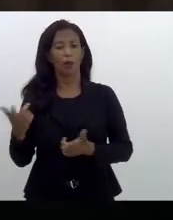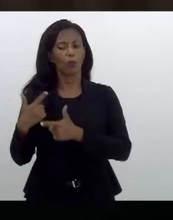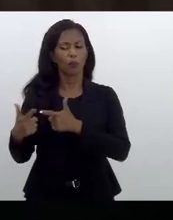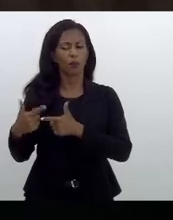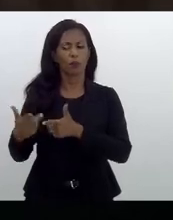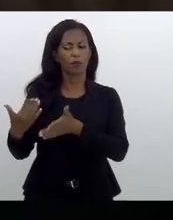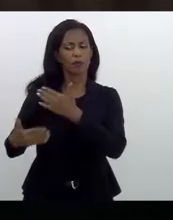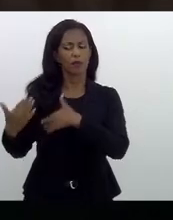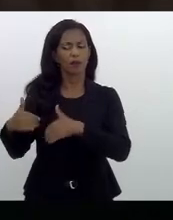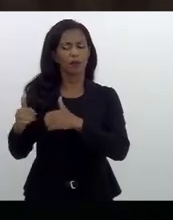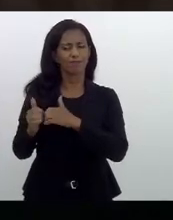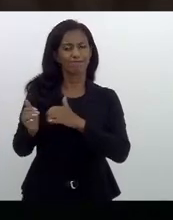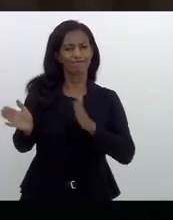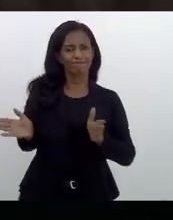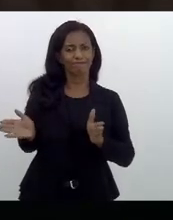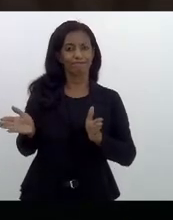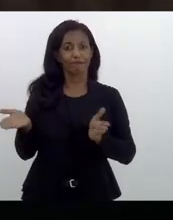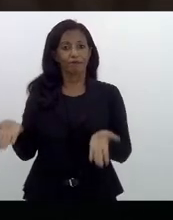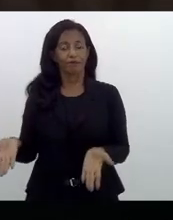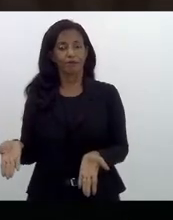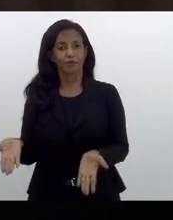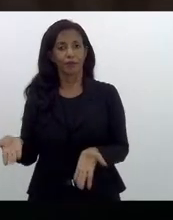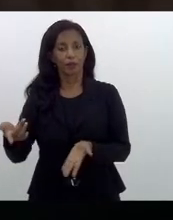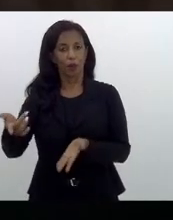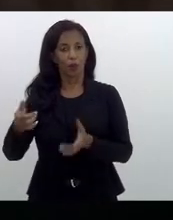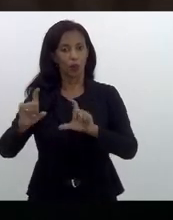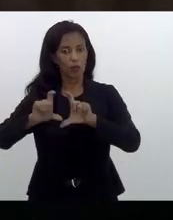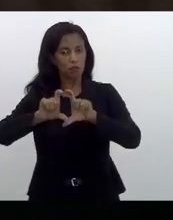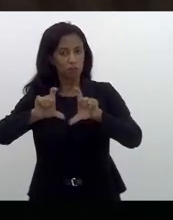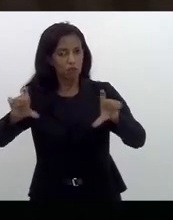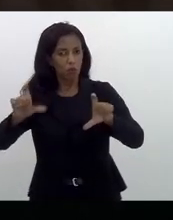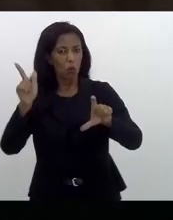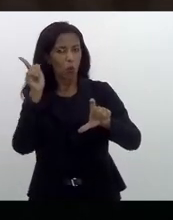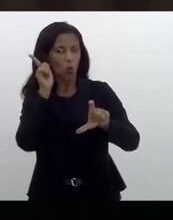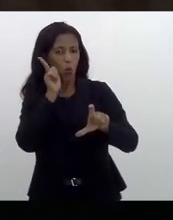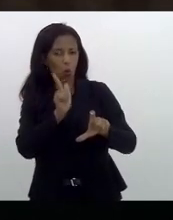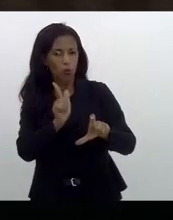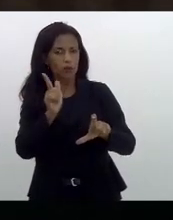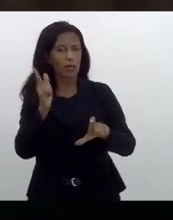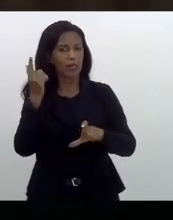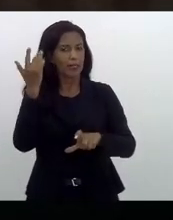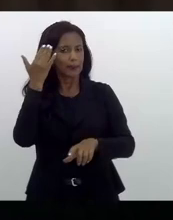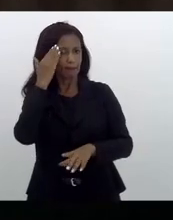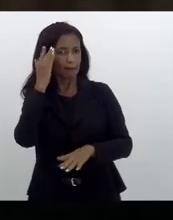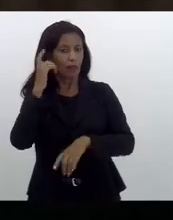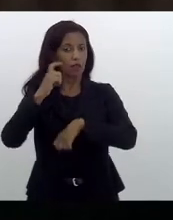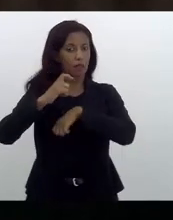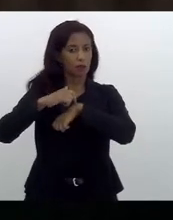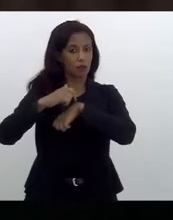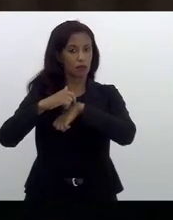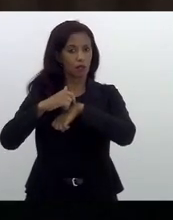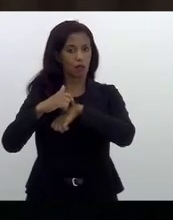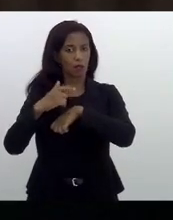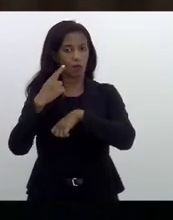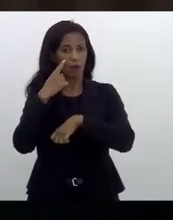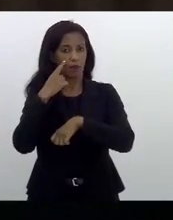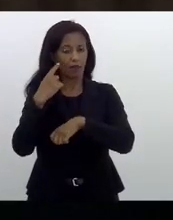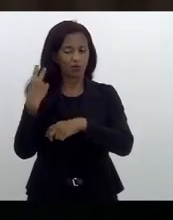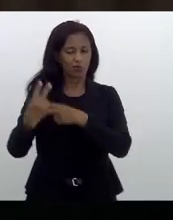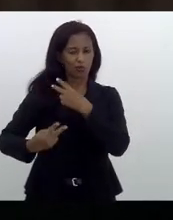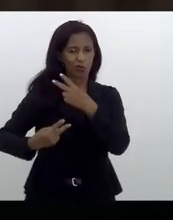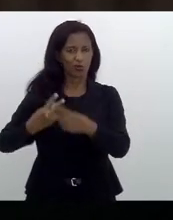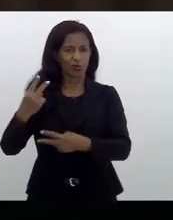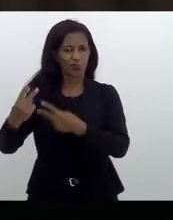em aberto então com esse parágrafo a gente consegue divisar um tempo que é a primeira revisão bienal